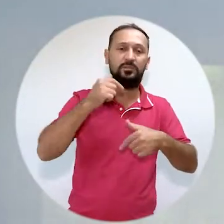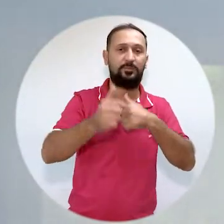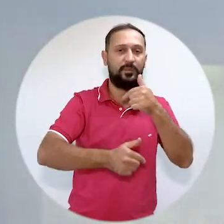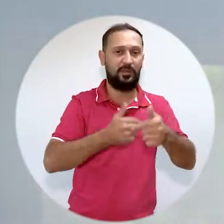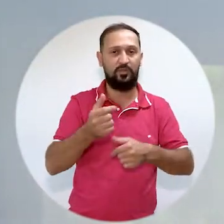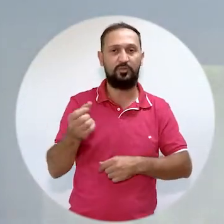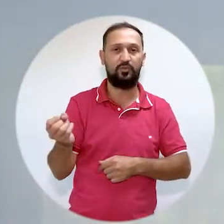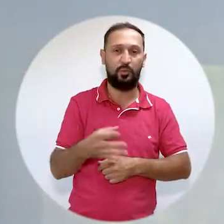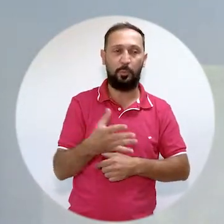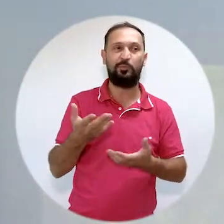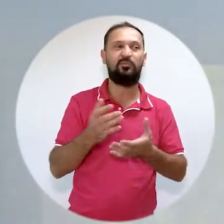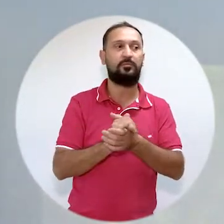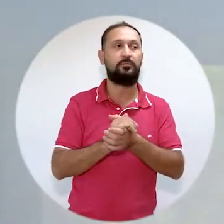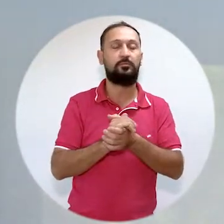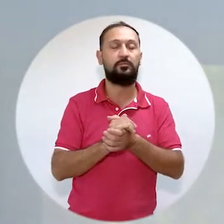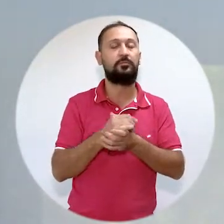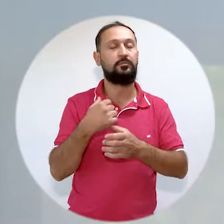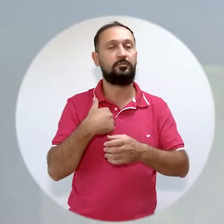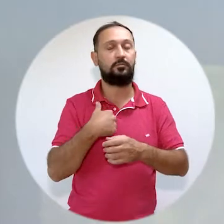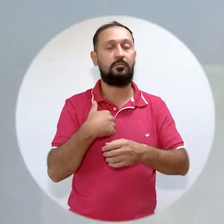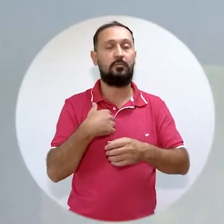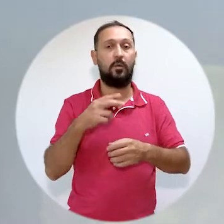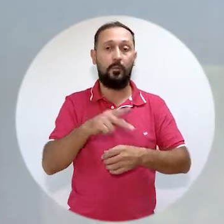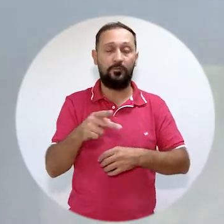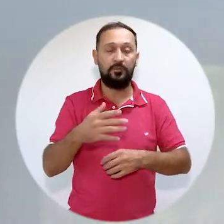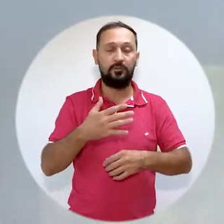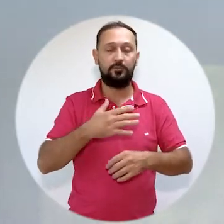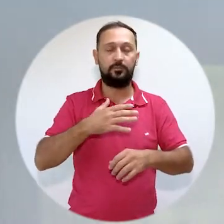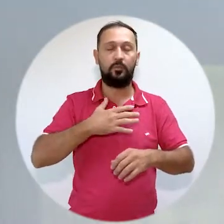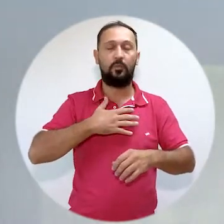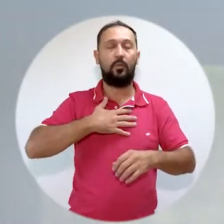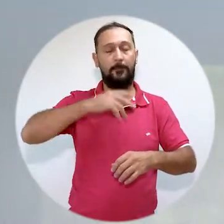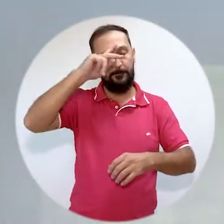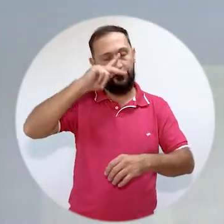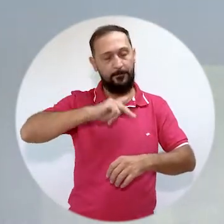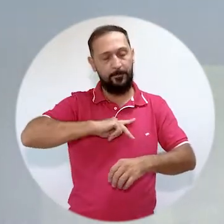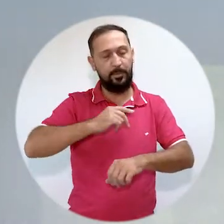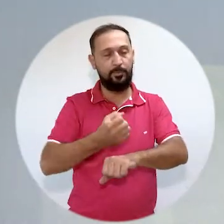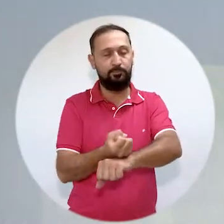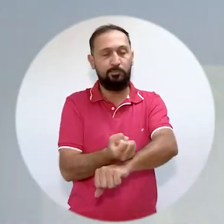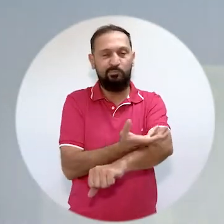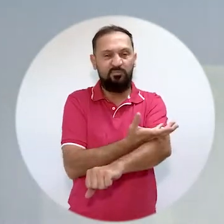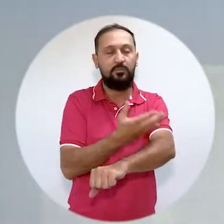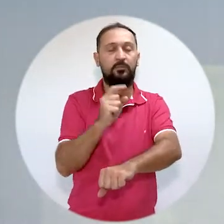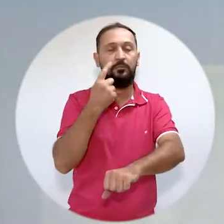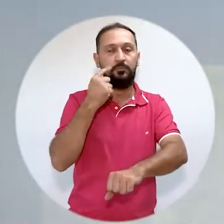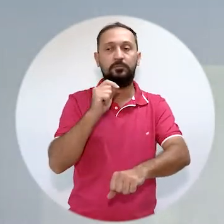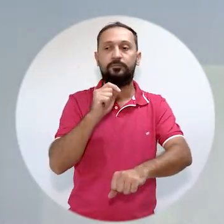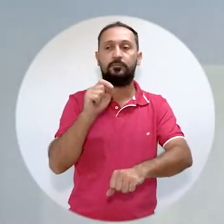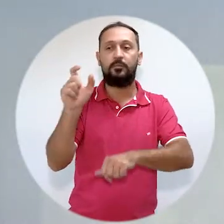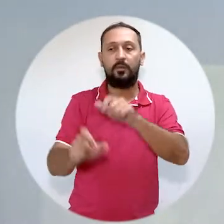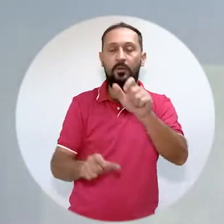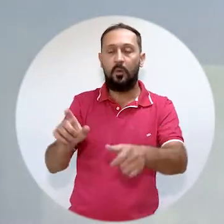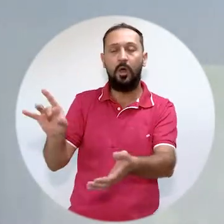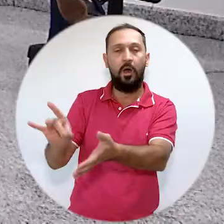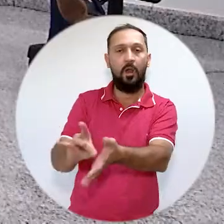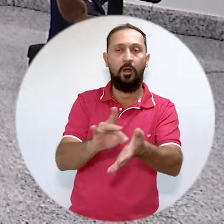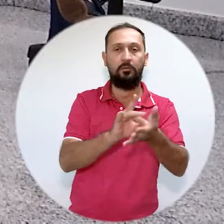rotina. Então, ele também tem que lidar com as próprias emoções e ansiedades. E ainda lidar com a do aluno. Mas é o